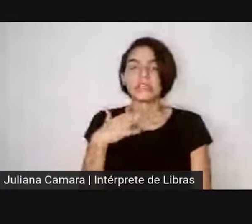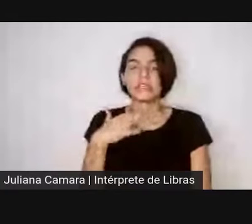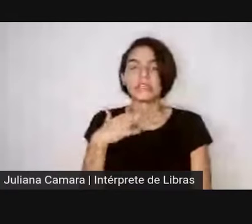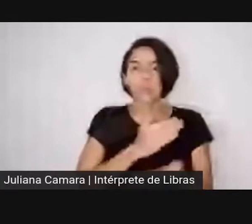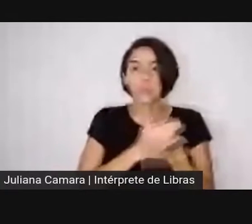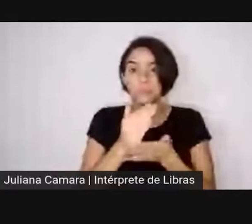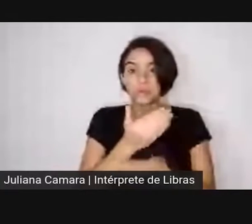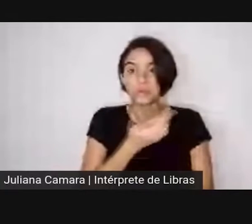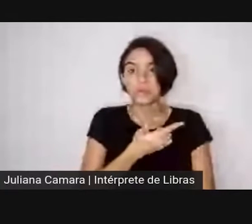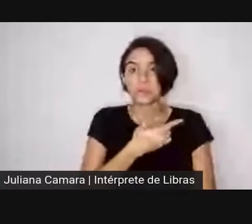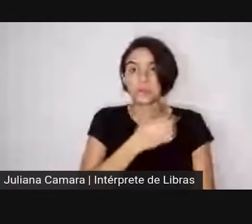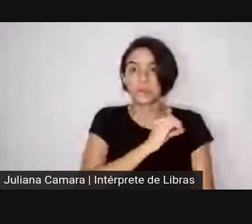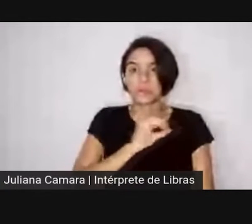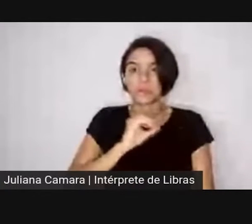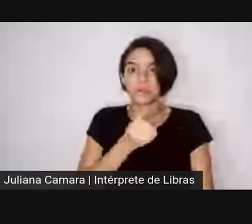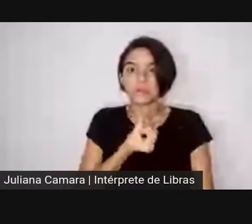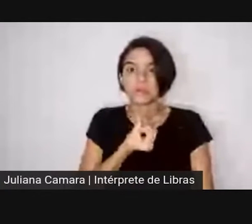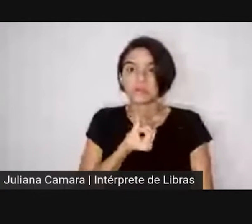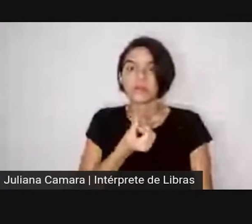bloco mesmo,